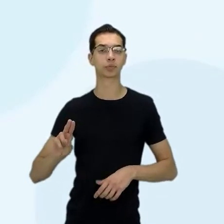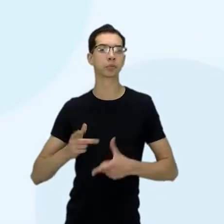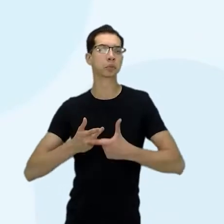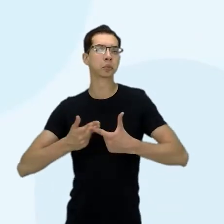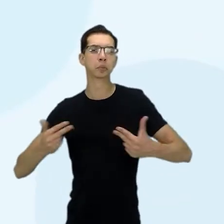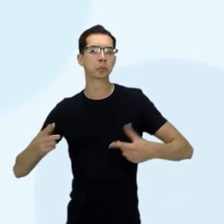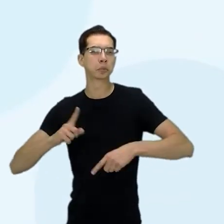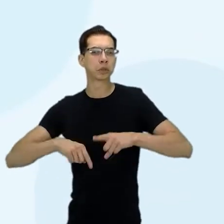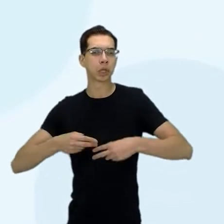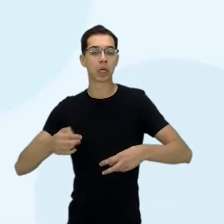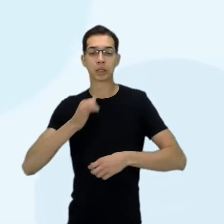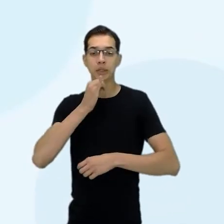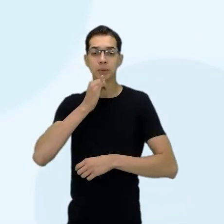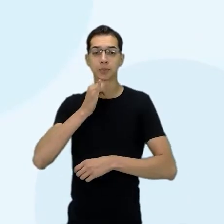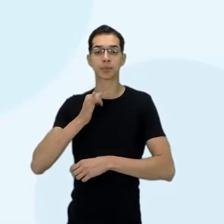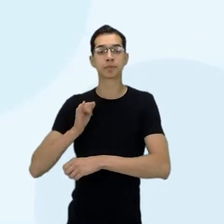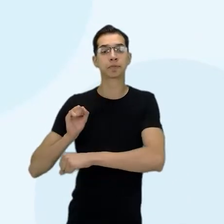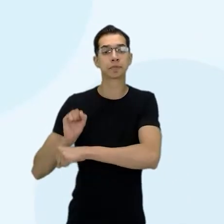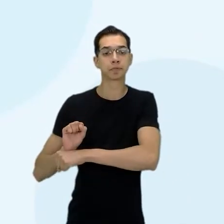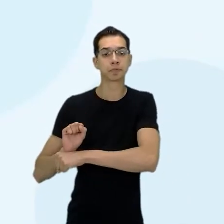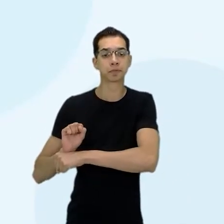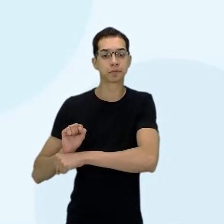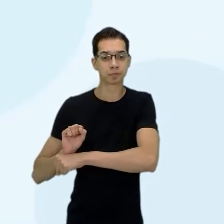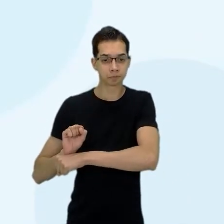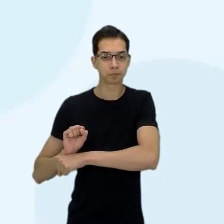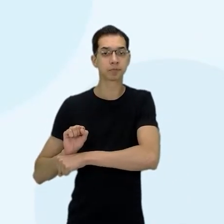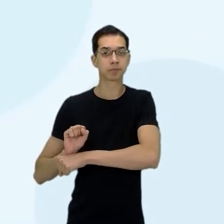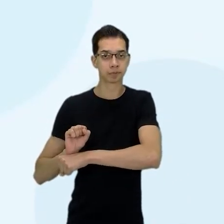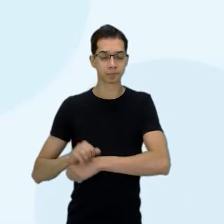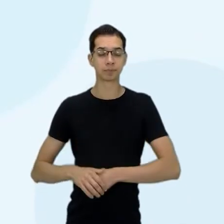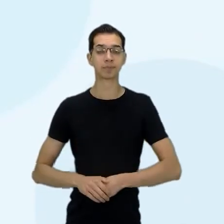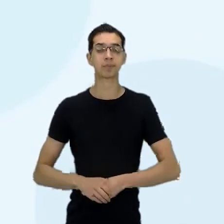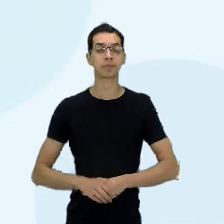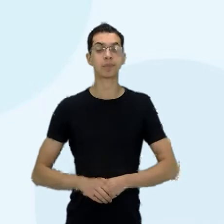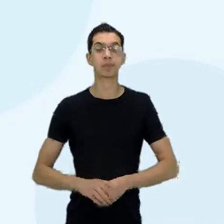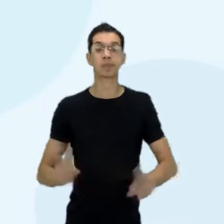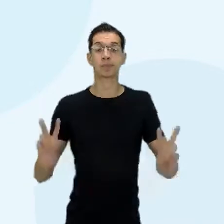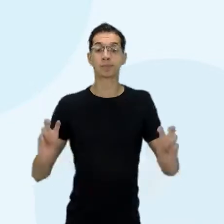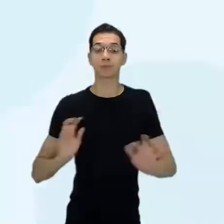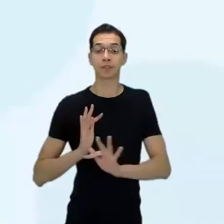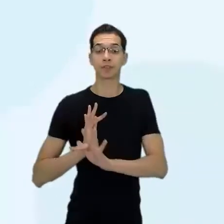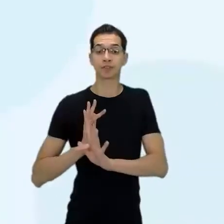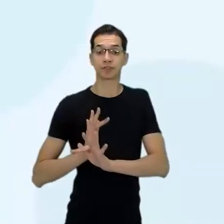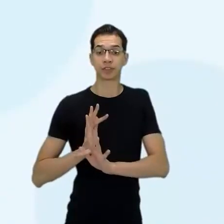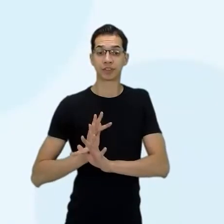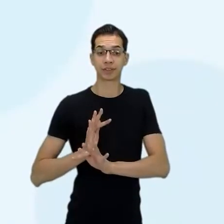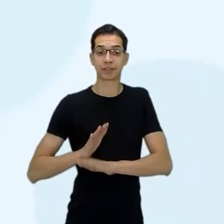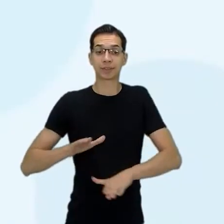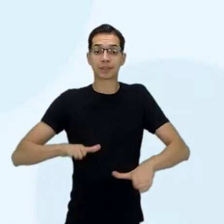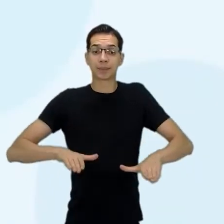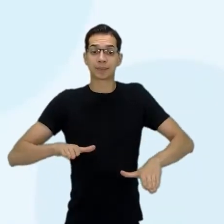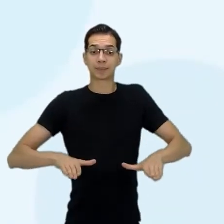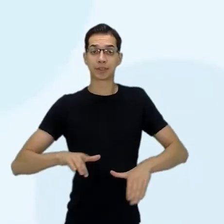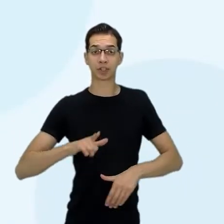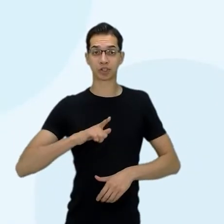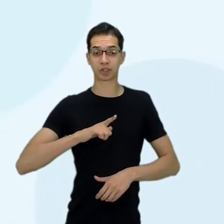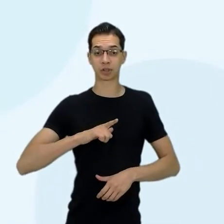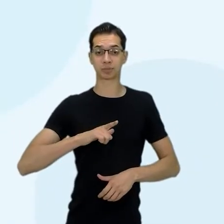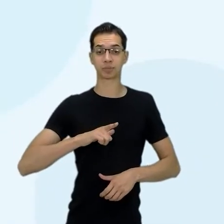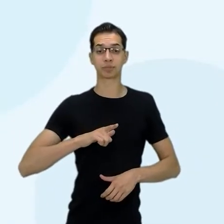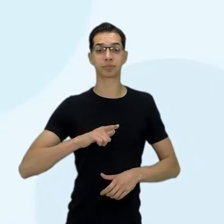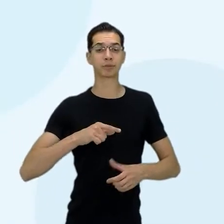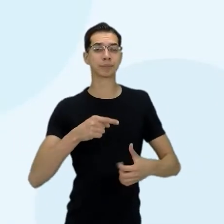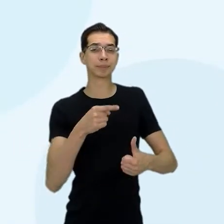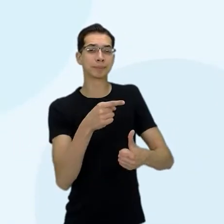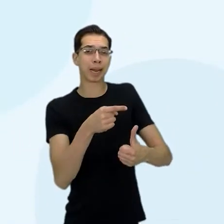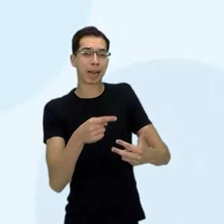bem como as modificações e deformações que neles podem ocorrer ou causar. Essa ideia